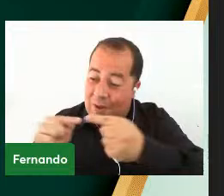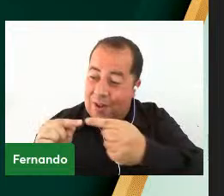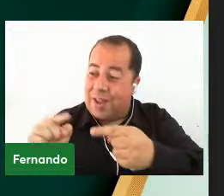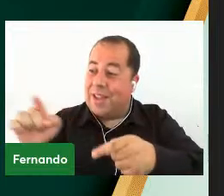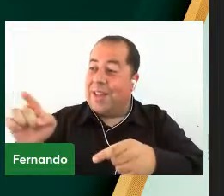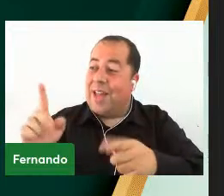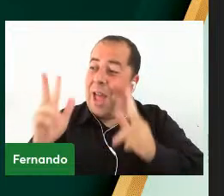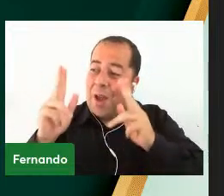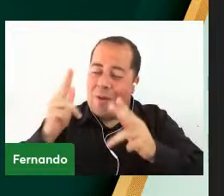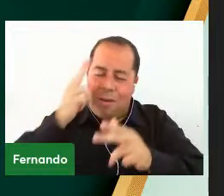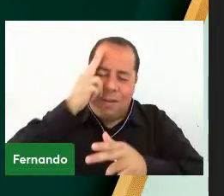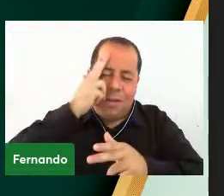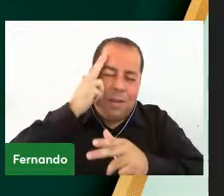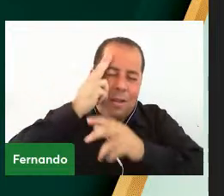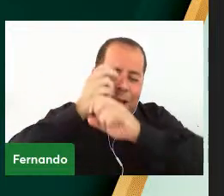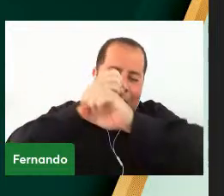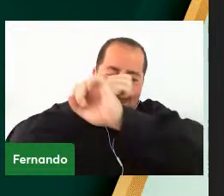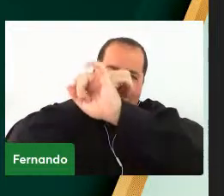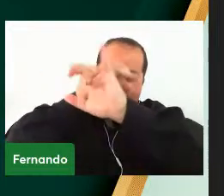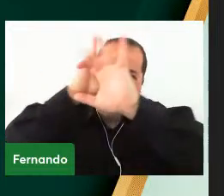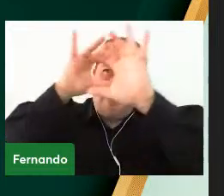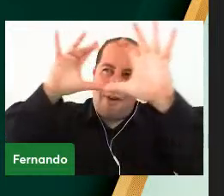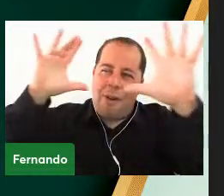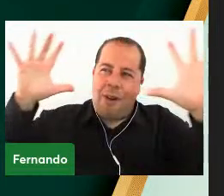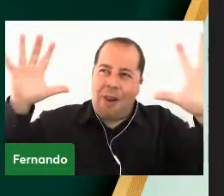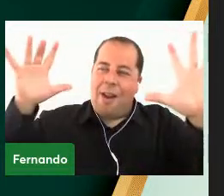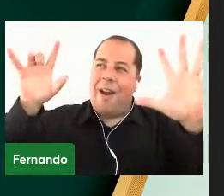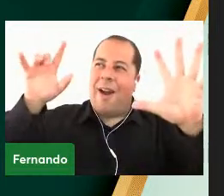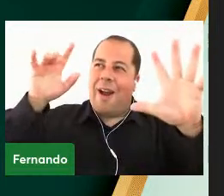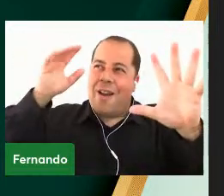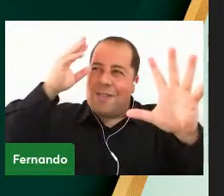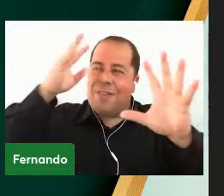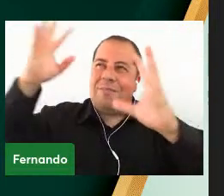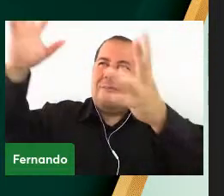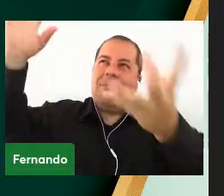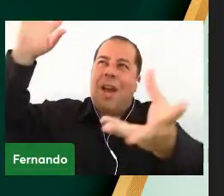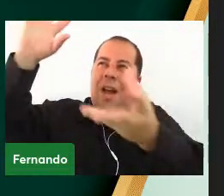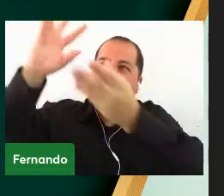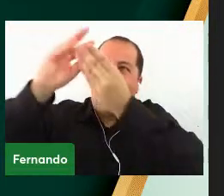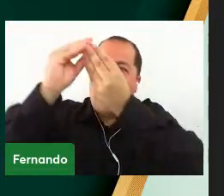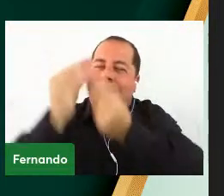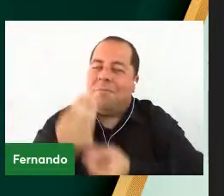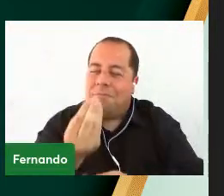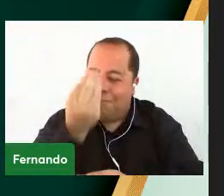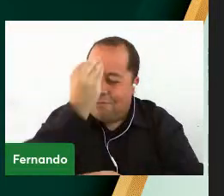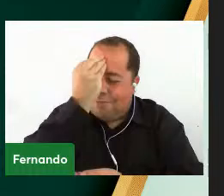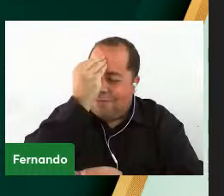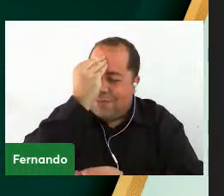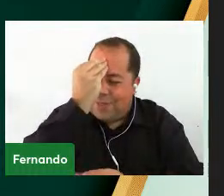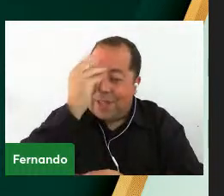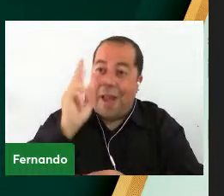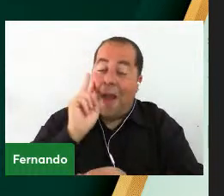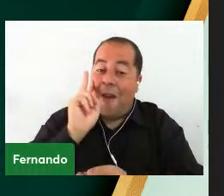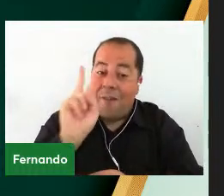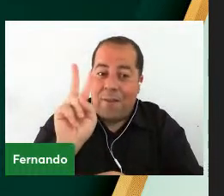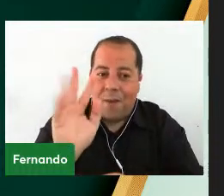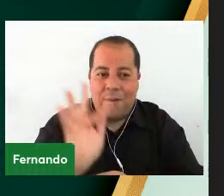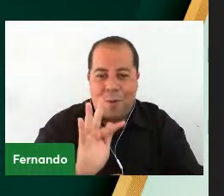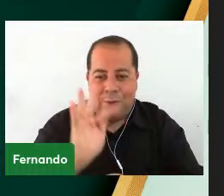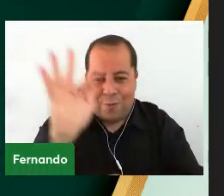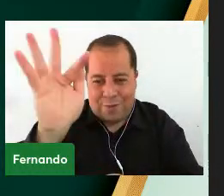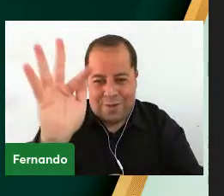sonhos, e preservá-los, continuar com eles, é igualmente olhar para o futuro.